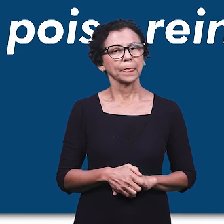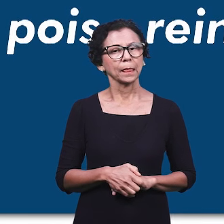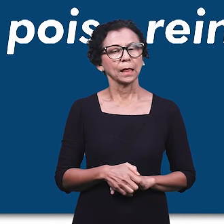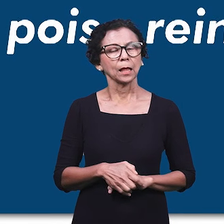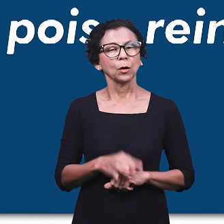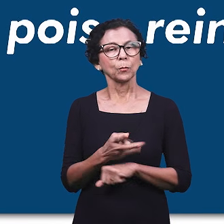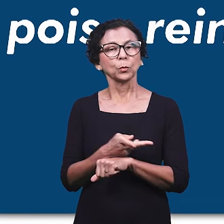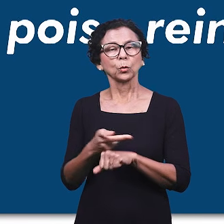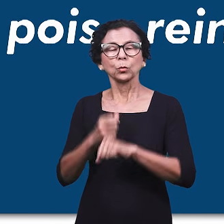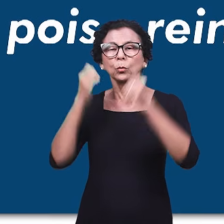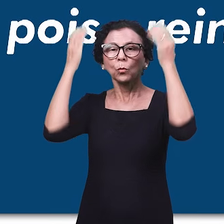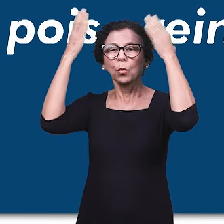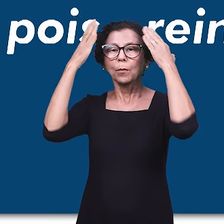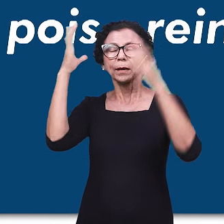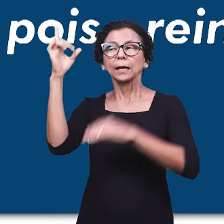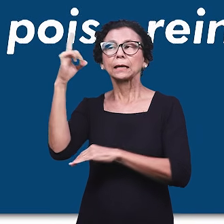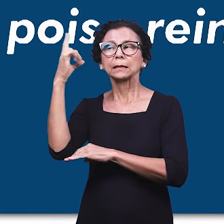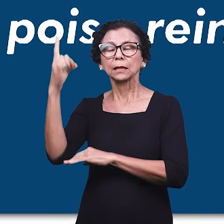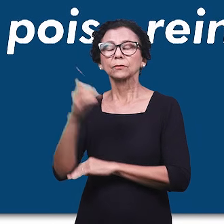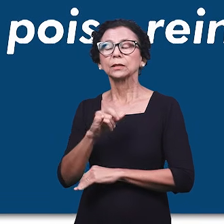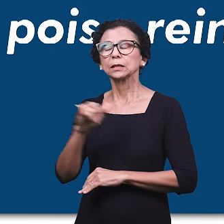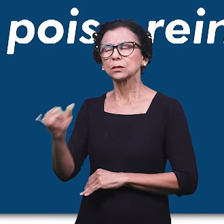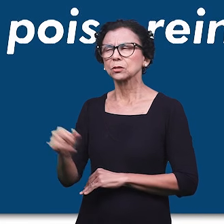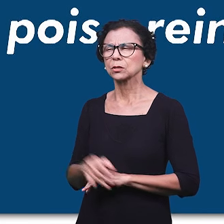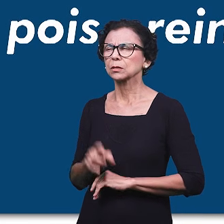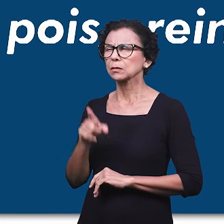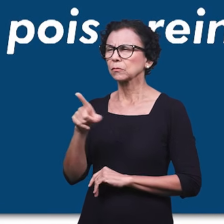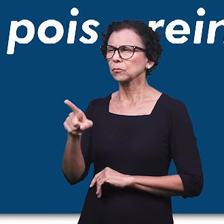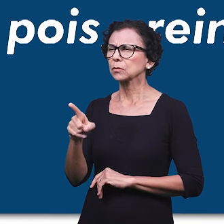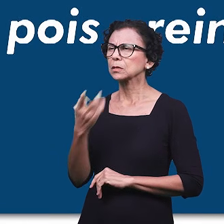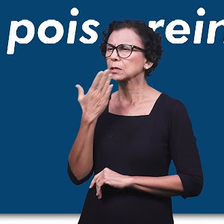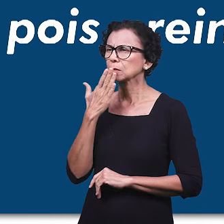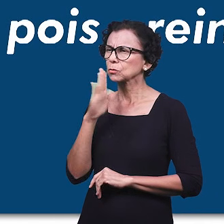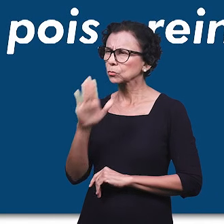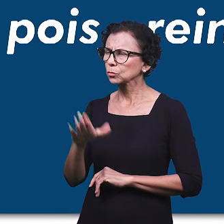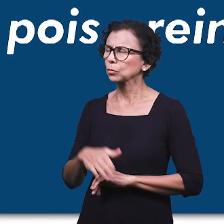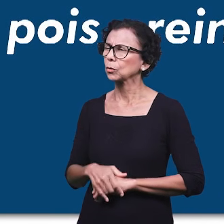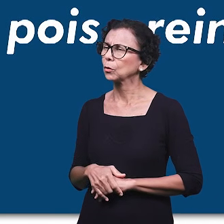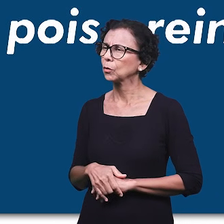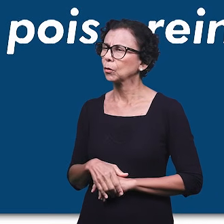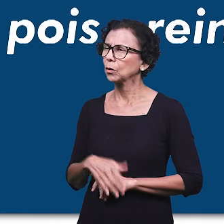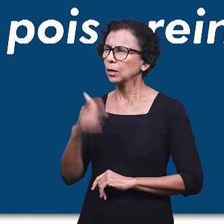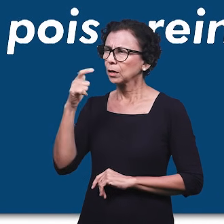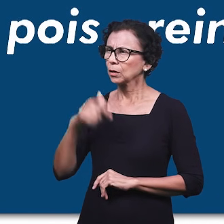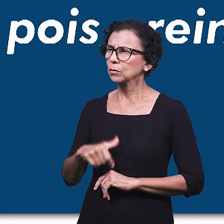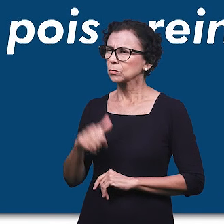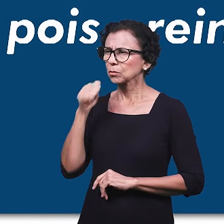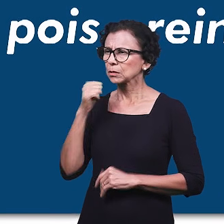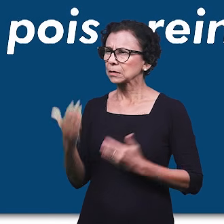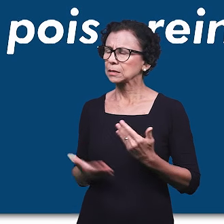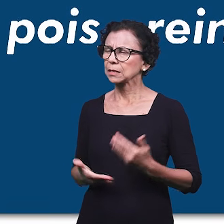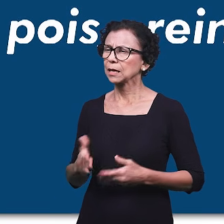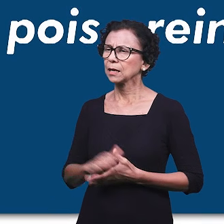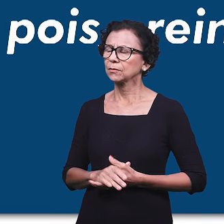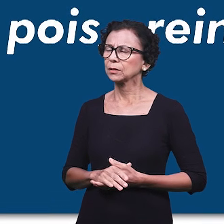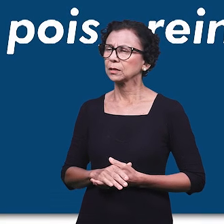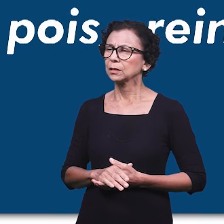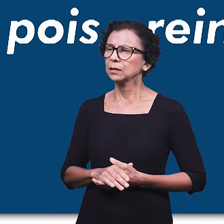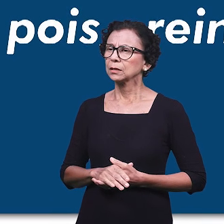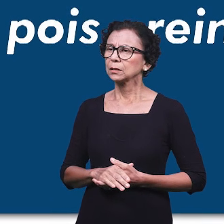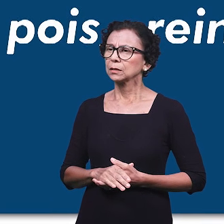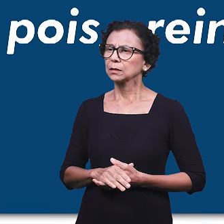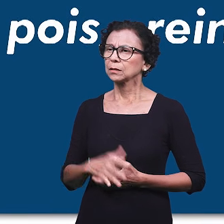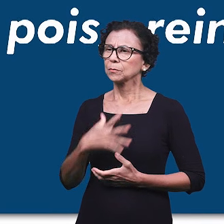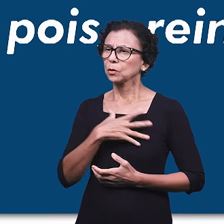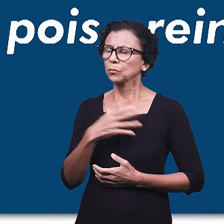entra ao rei Davi e diz-lhe: Não juraste tu, rei, senhor meu, a tua serva, dizendo: Certamente teu filho